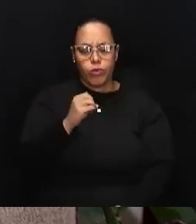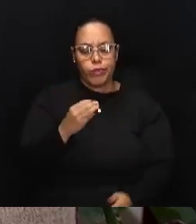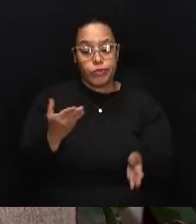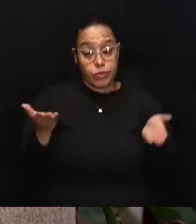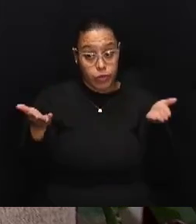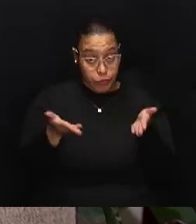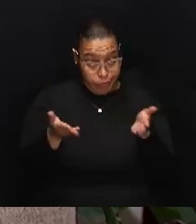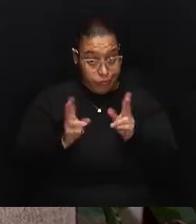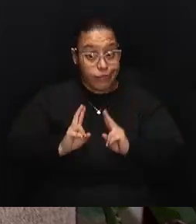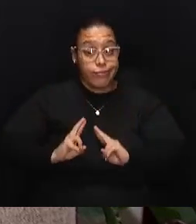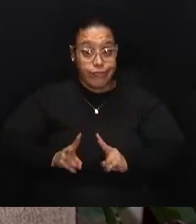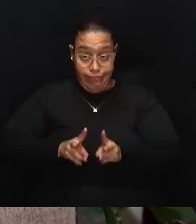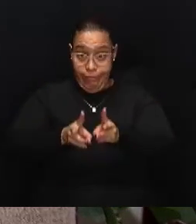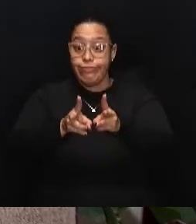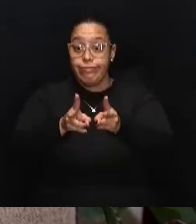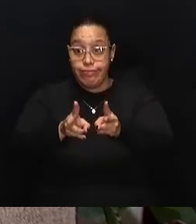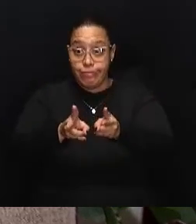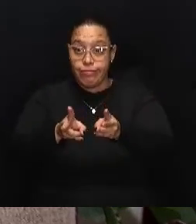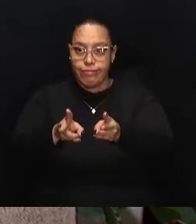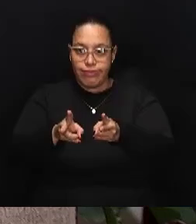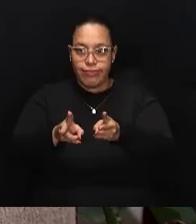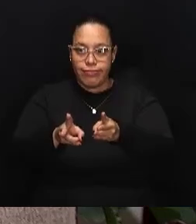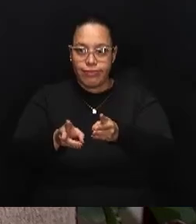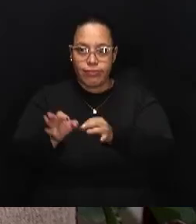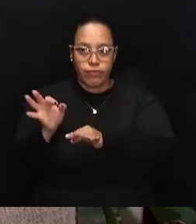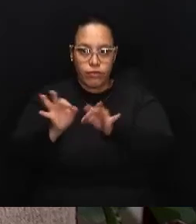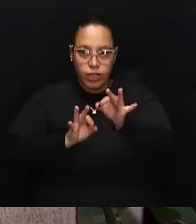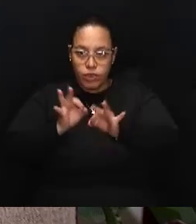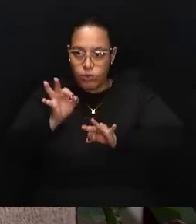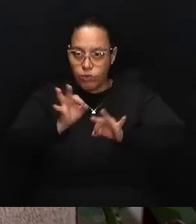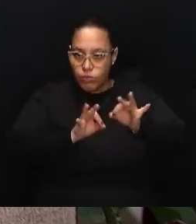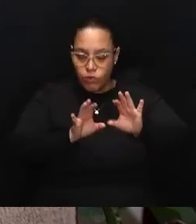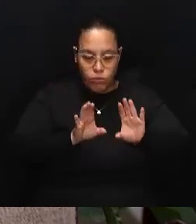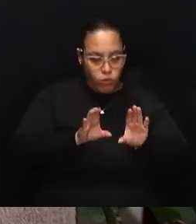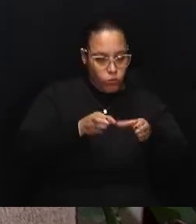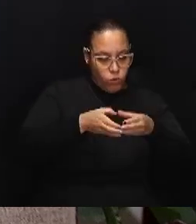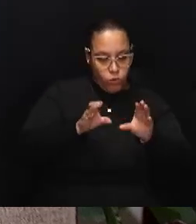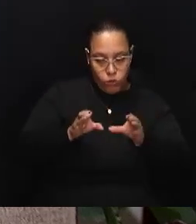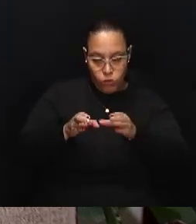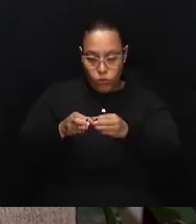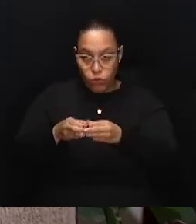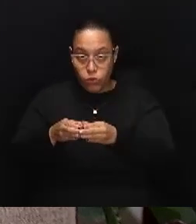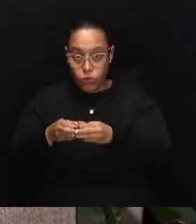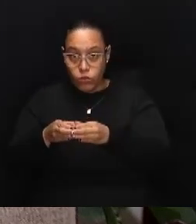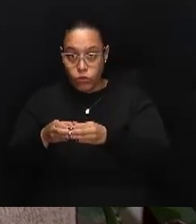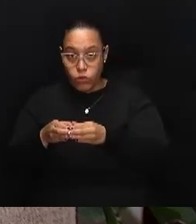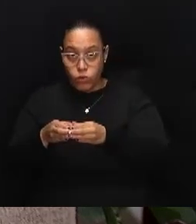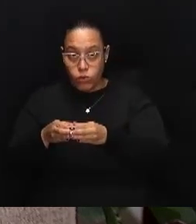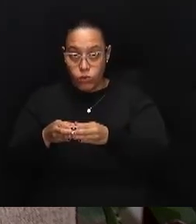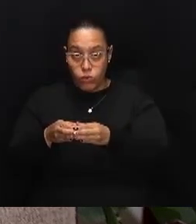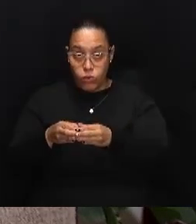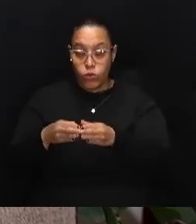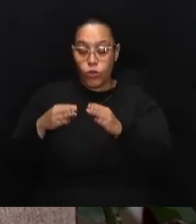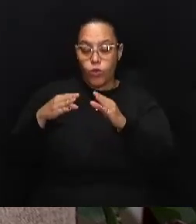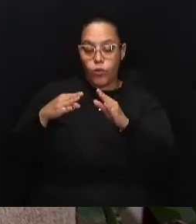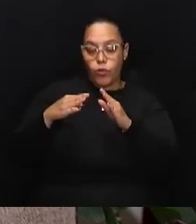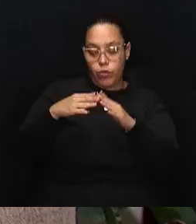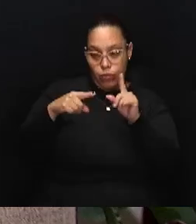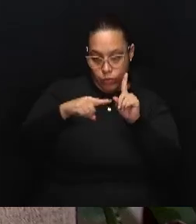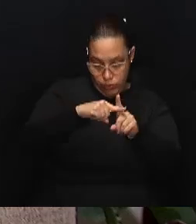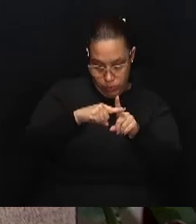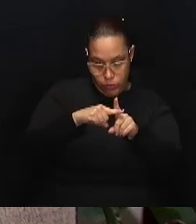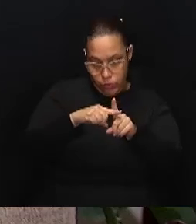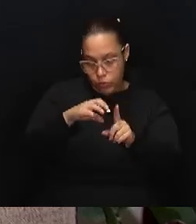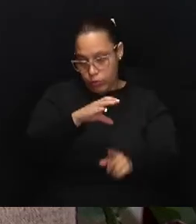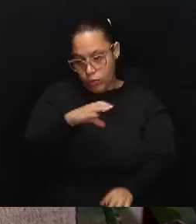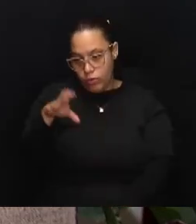1980 e até hoje ele permanece. Nós estávamos organizadas nas comunidades eclesiais de base da Igreja